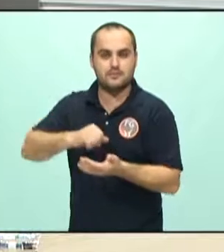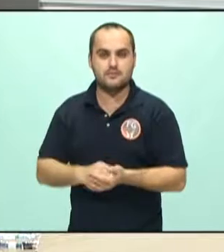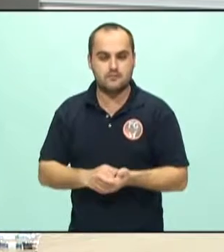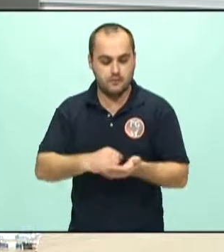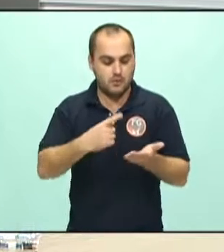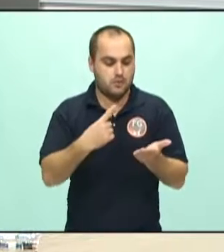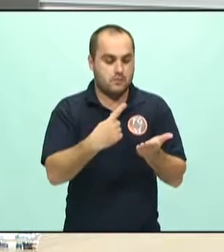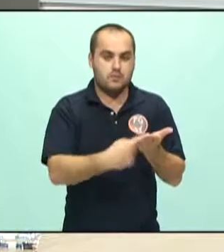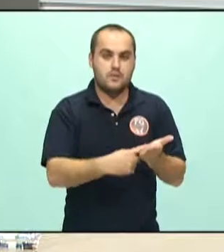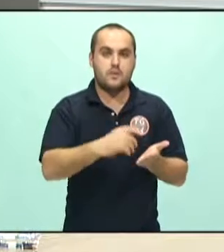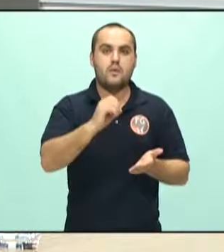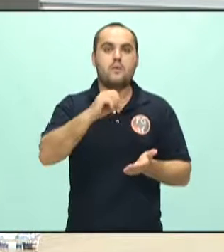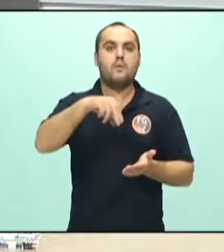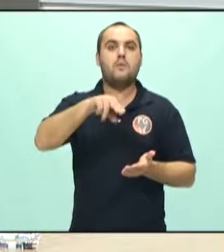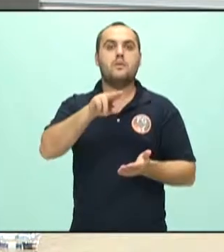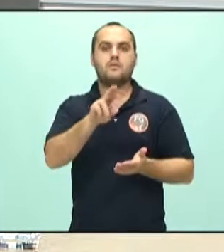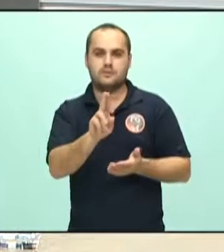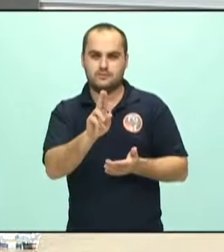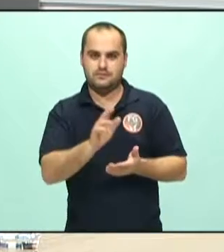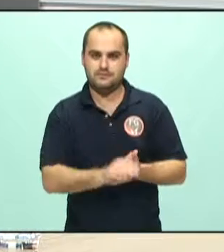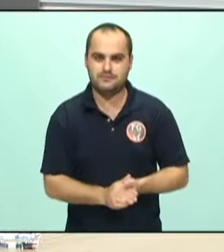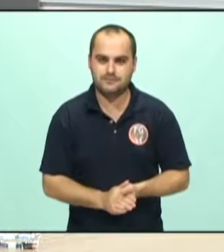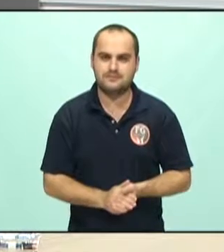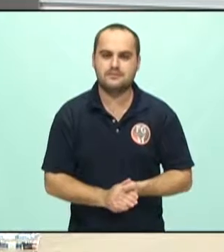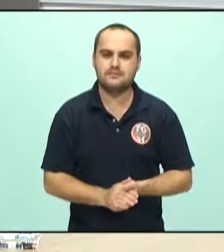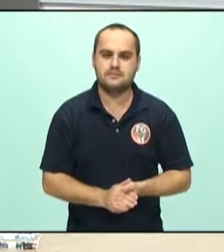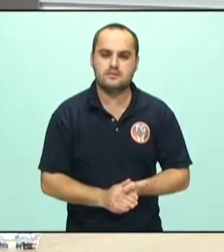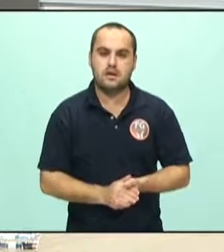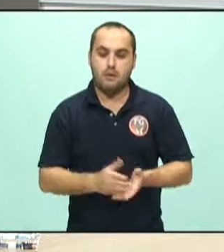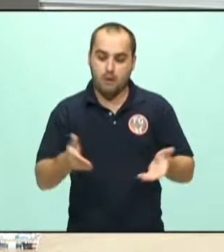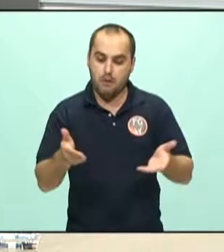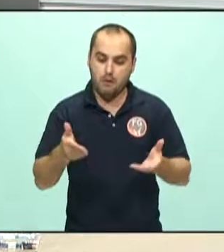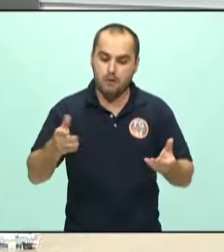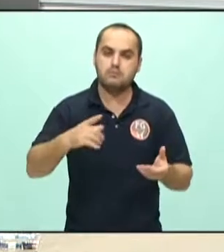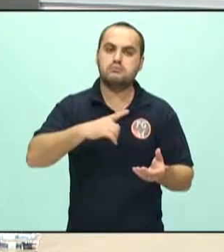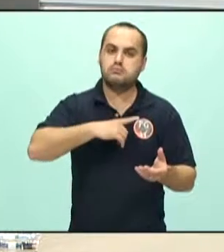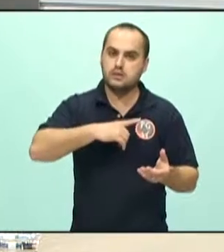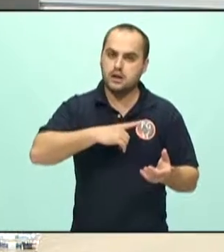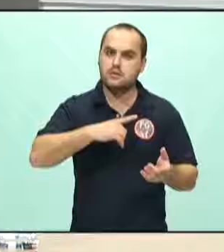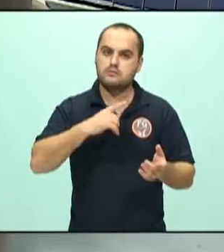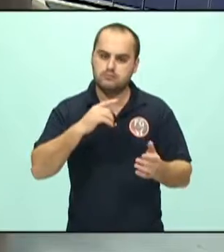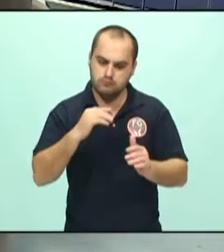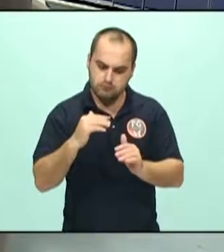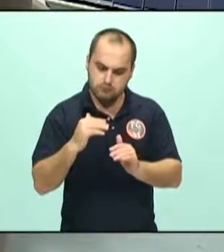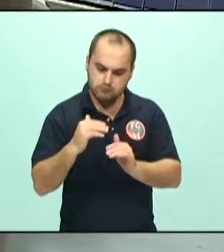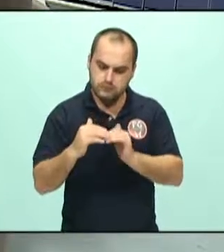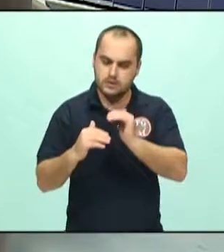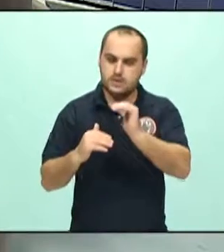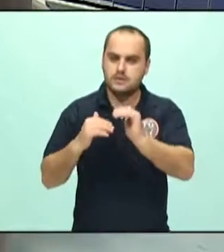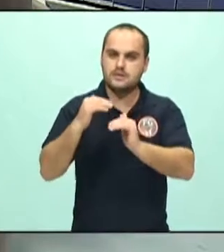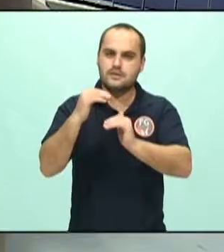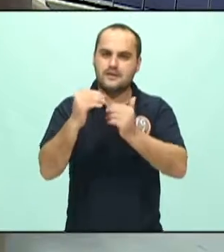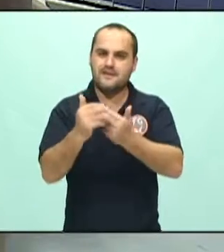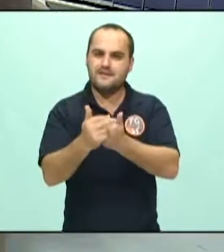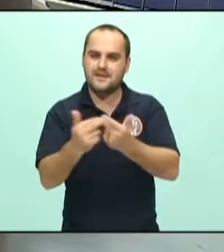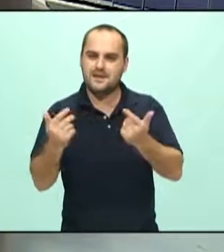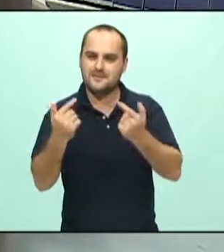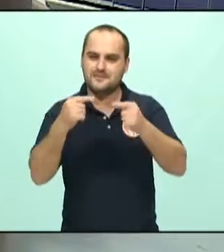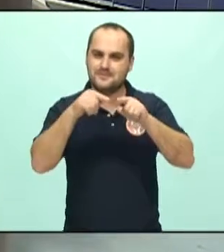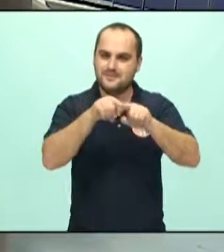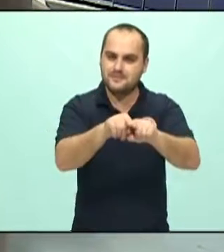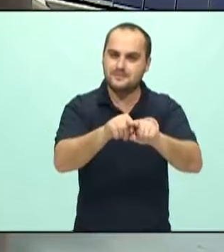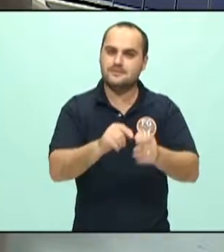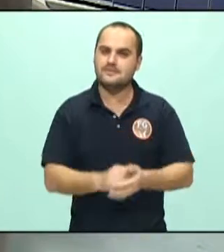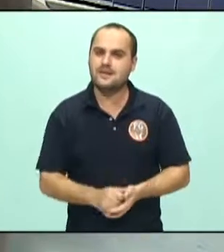carta de compromisso do mais limpos onde nós estamos envolvido em uma série de ações em parceria para reduzir a